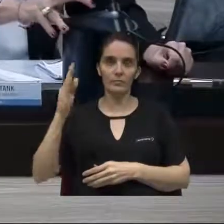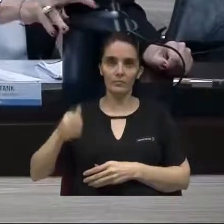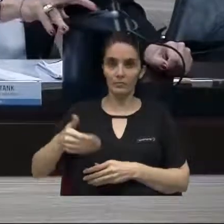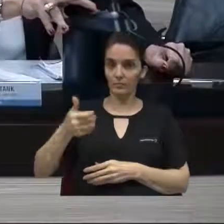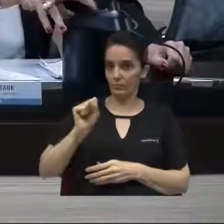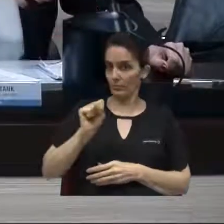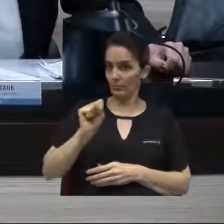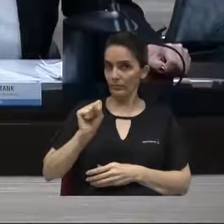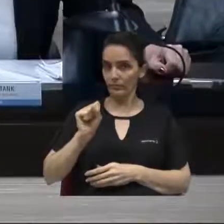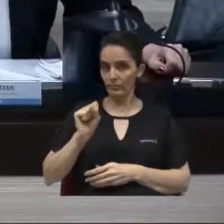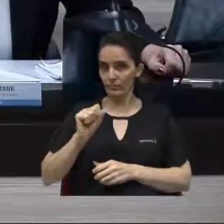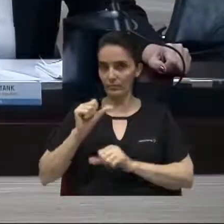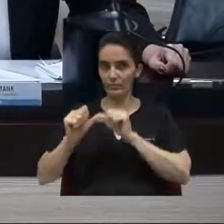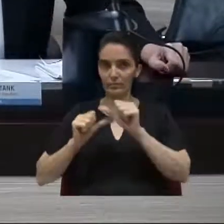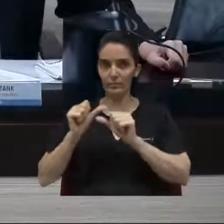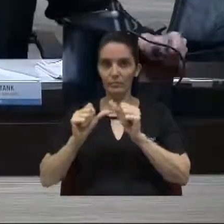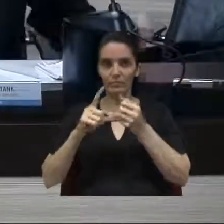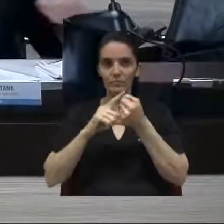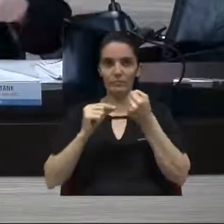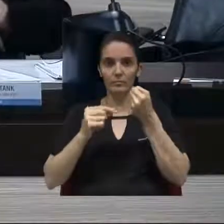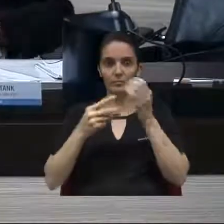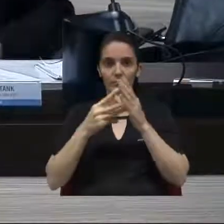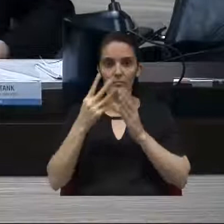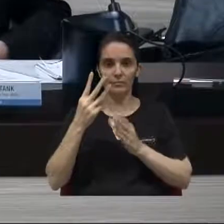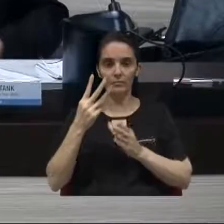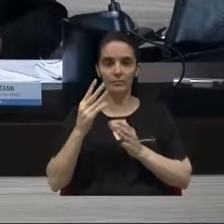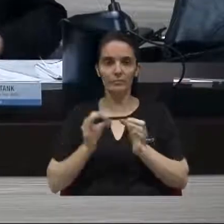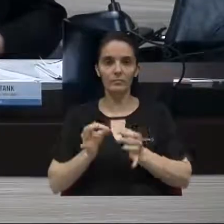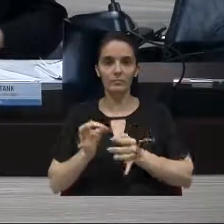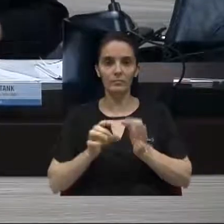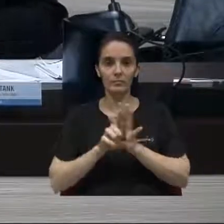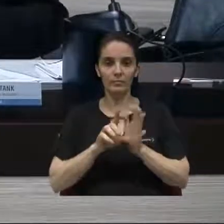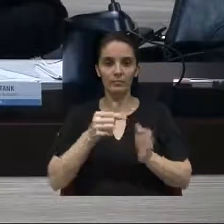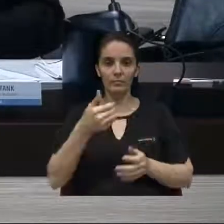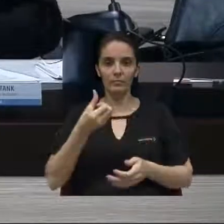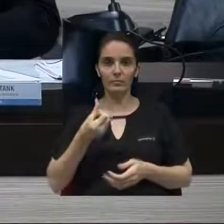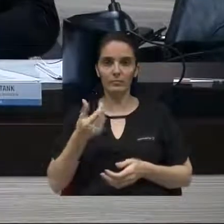4.141/2018, que modifica o artigo 3º do projeto de lei